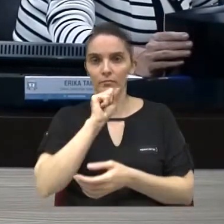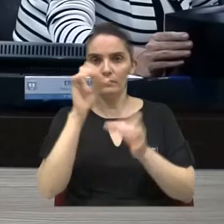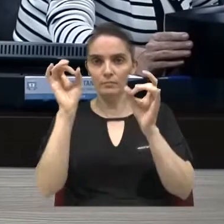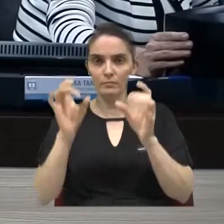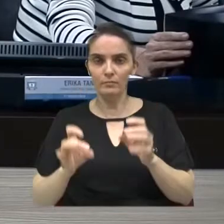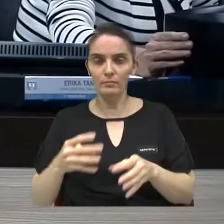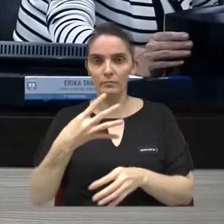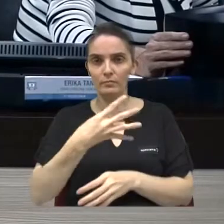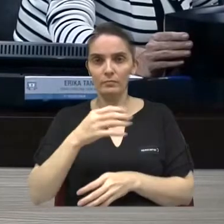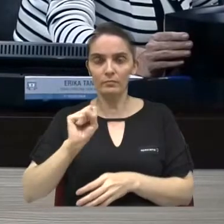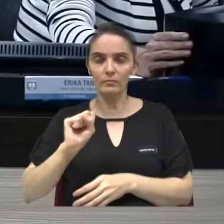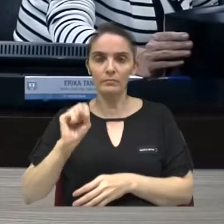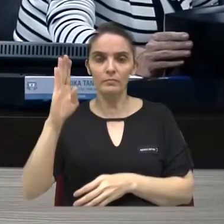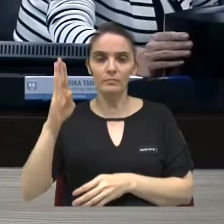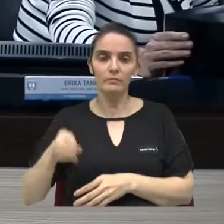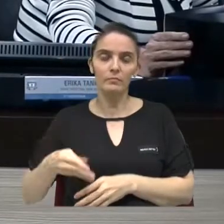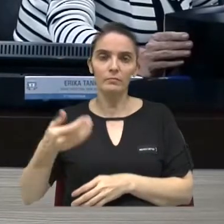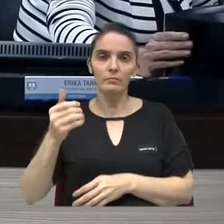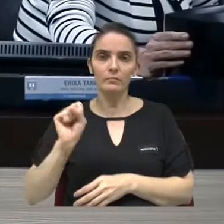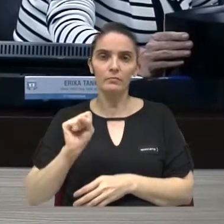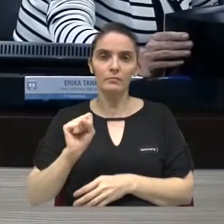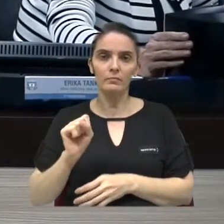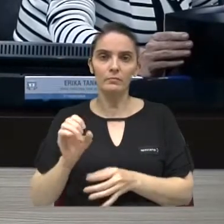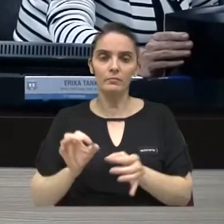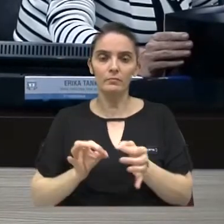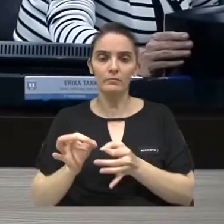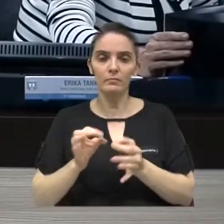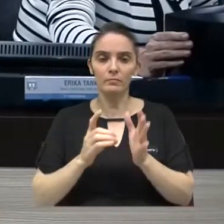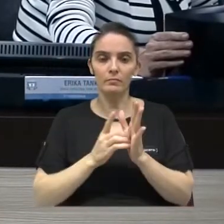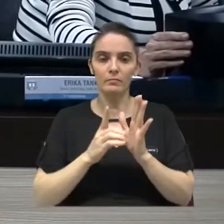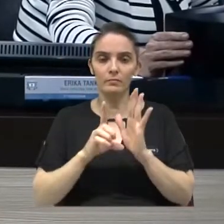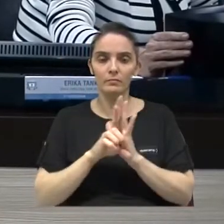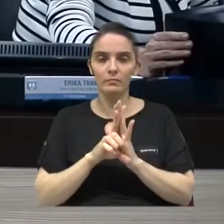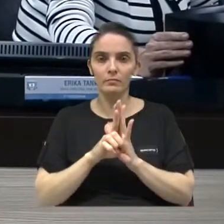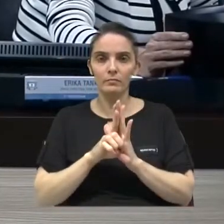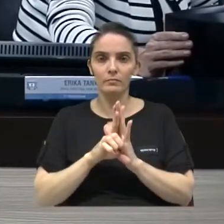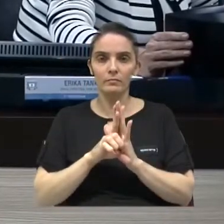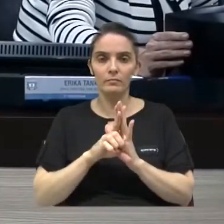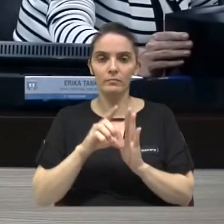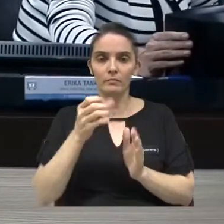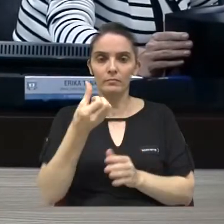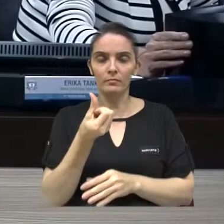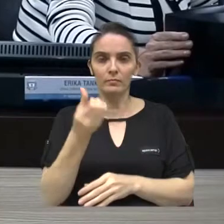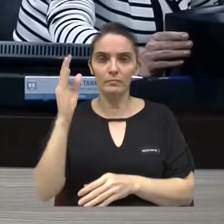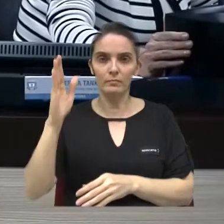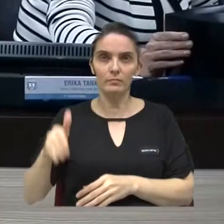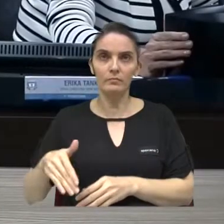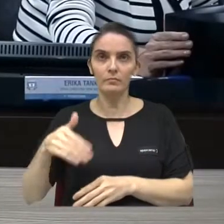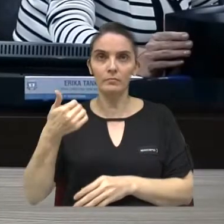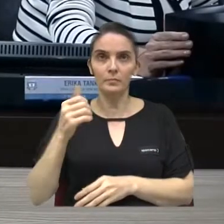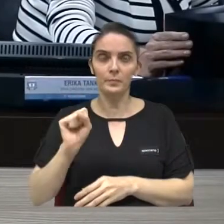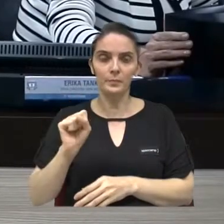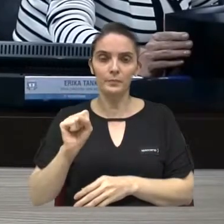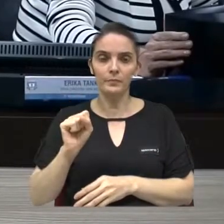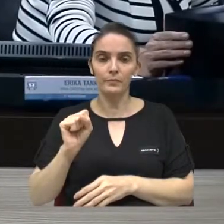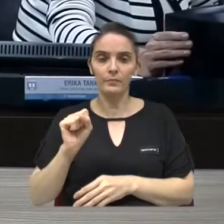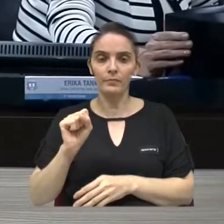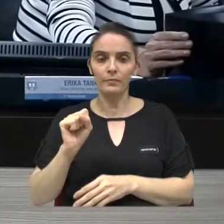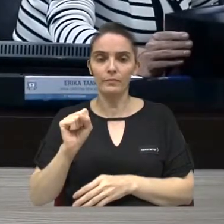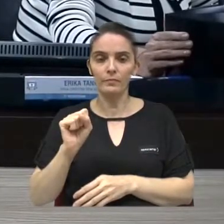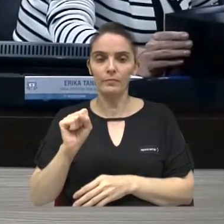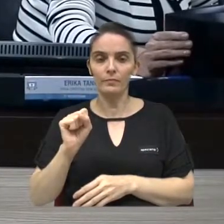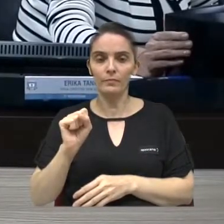número 48/2018 ao projeto de decreto legislativo número 6/2018 e